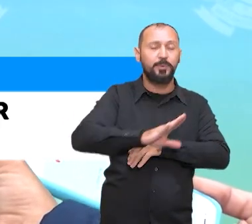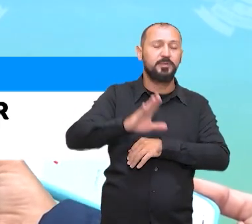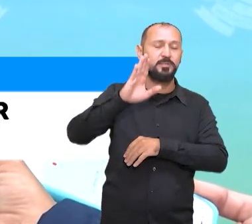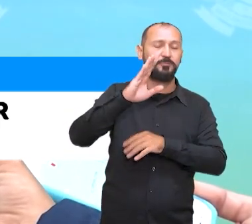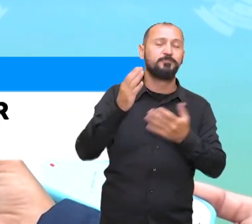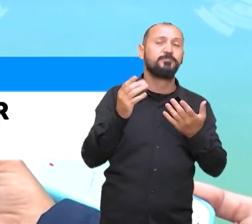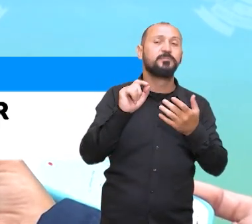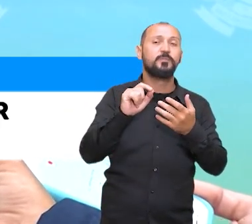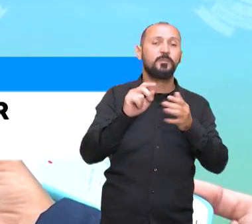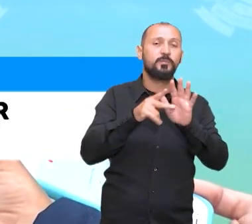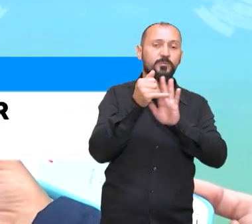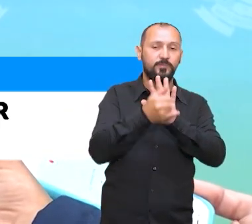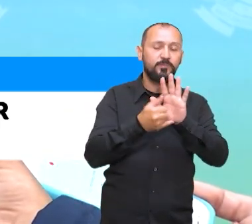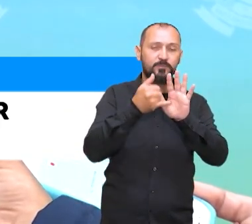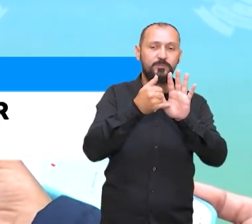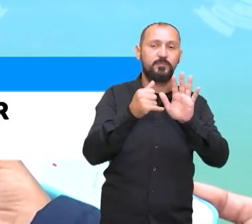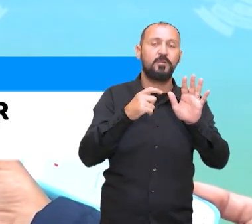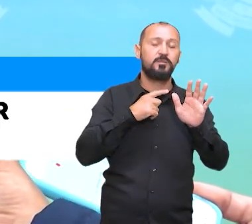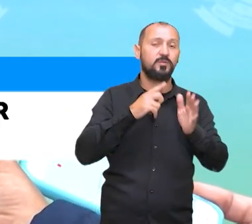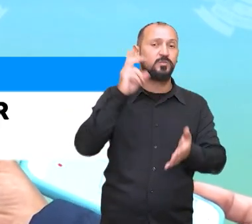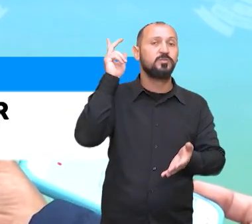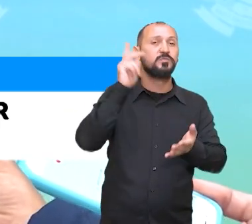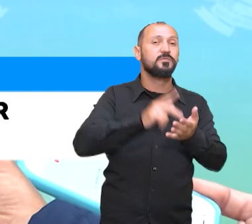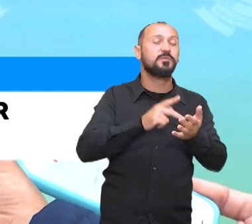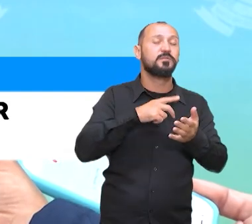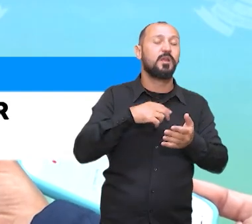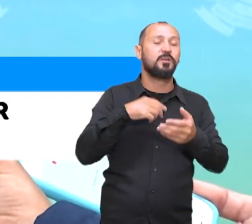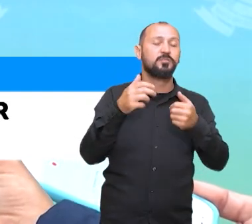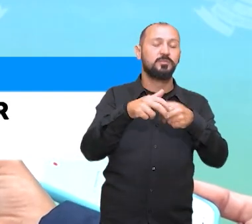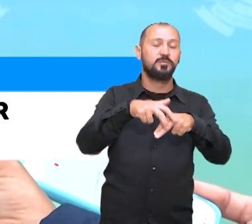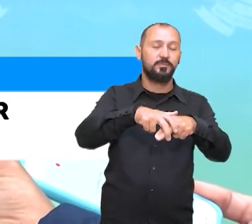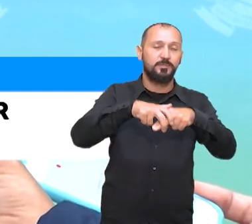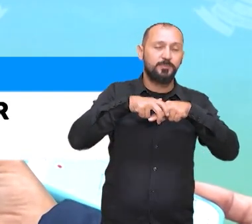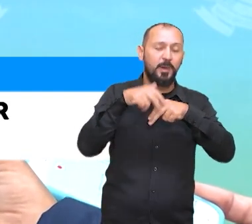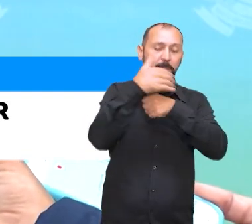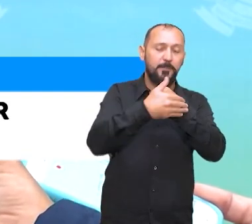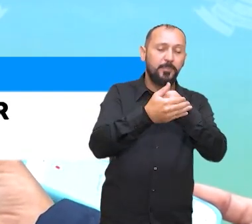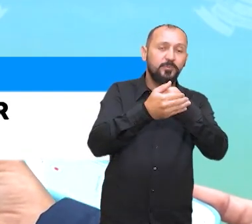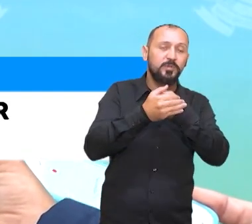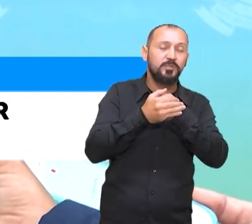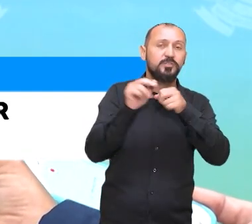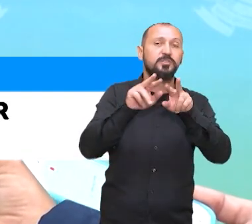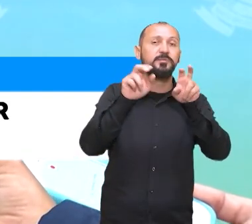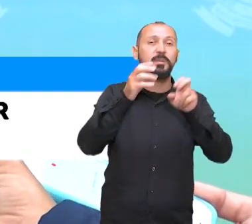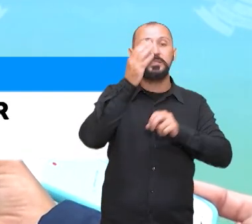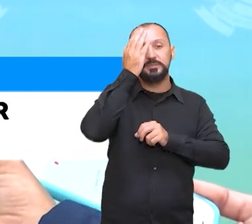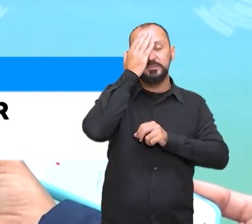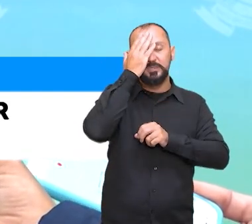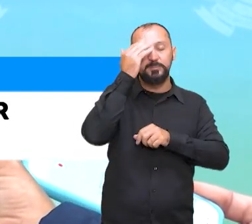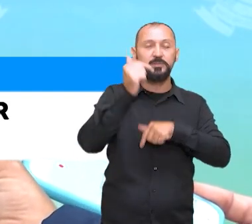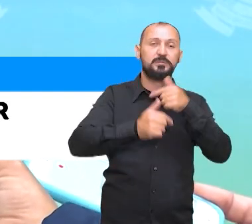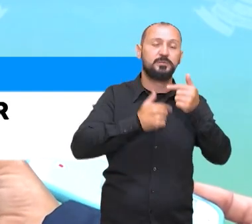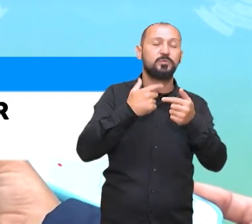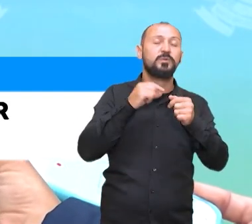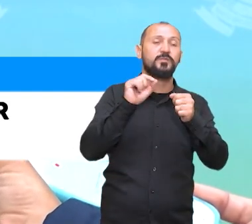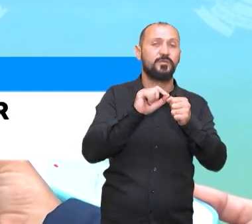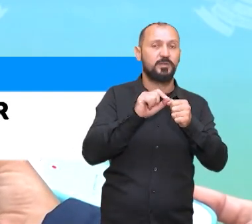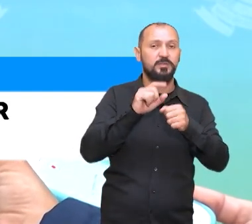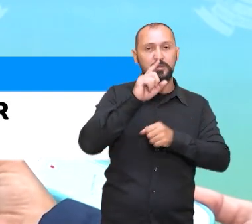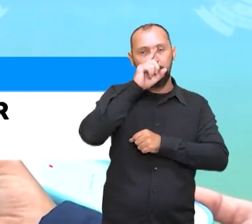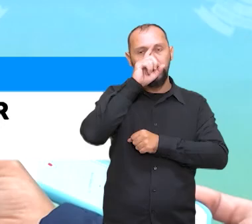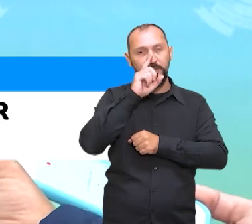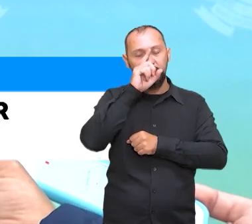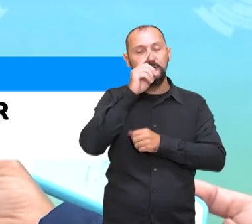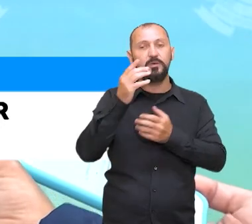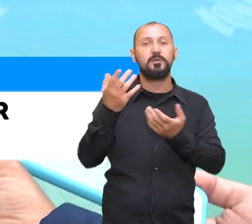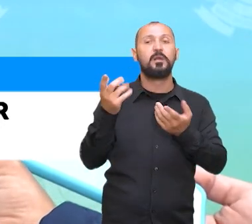Brasil. E esse projeto vem, na verdade, para resguardar essa atividade, para o reconhecimento da atividade de